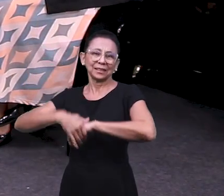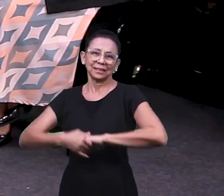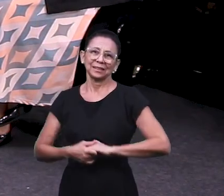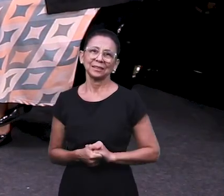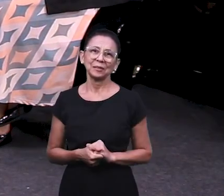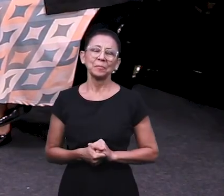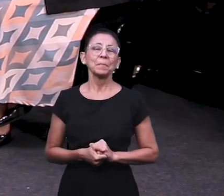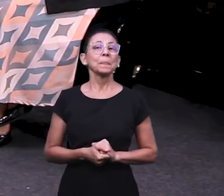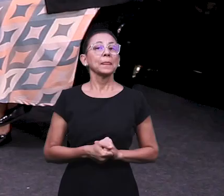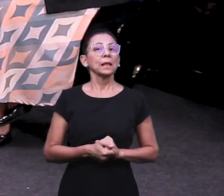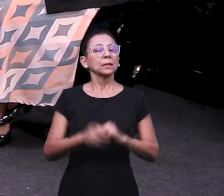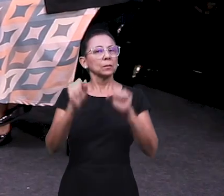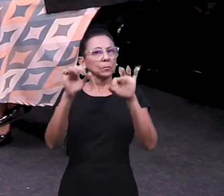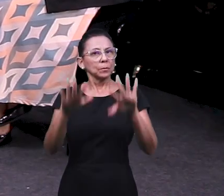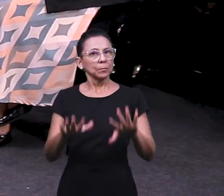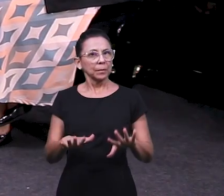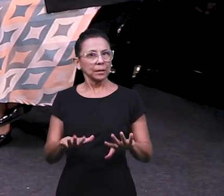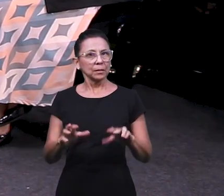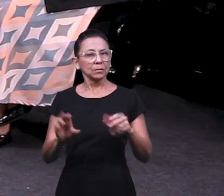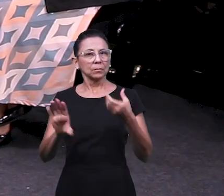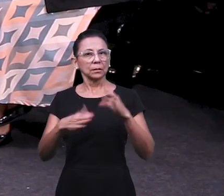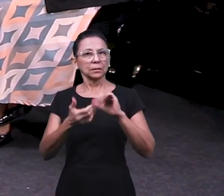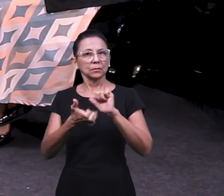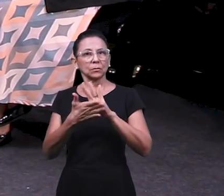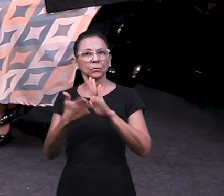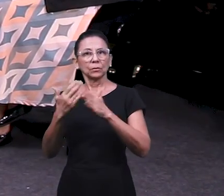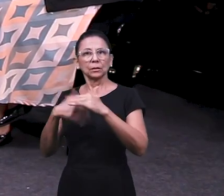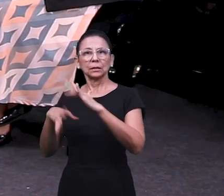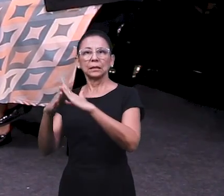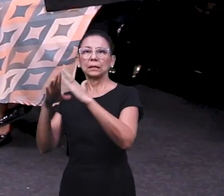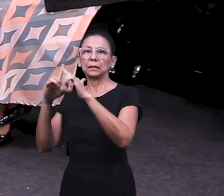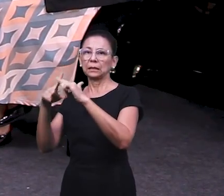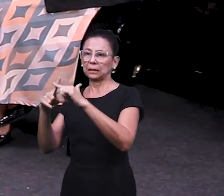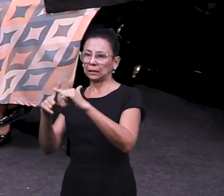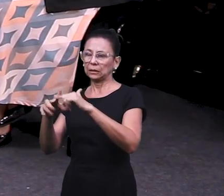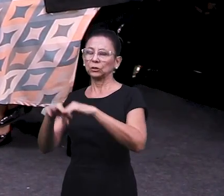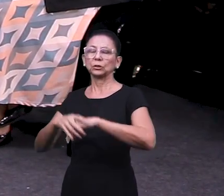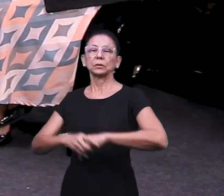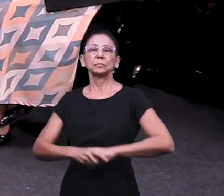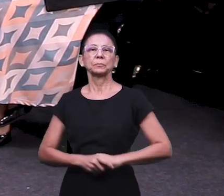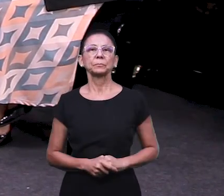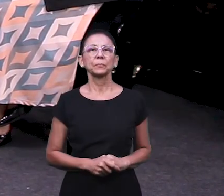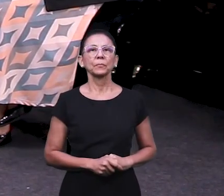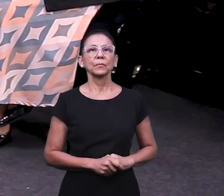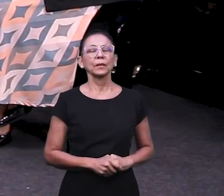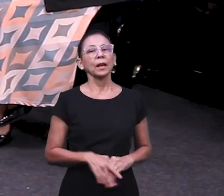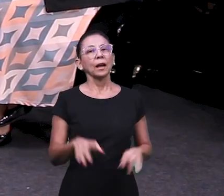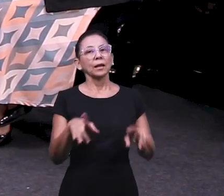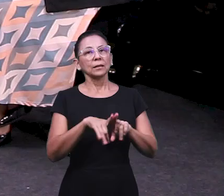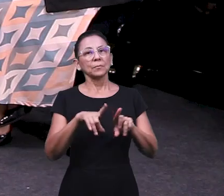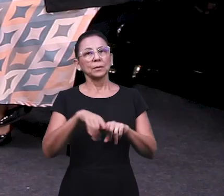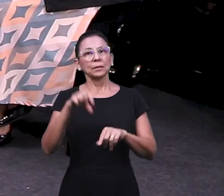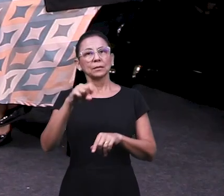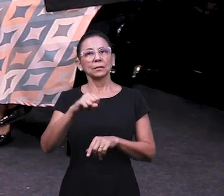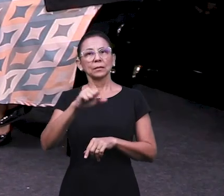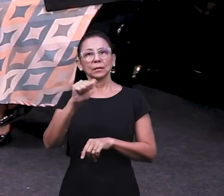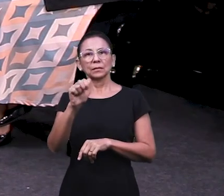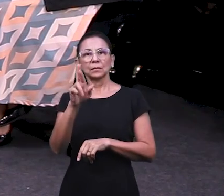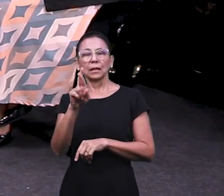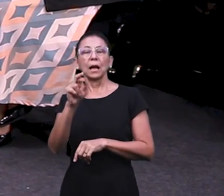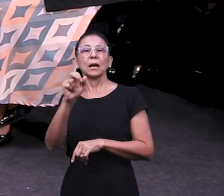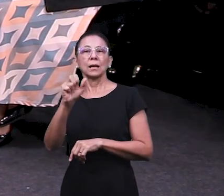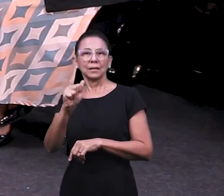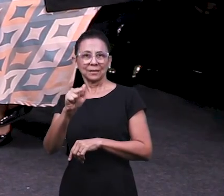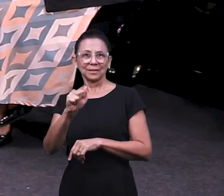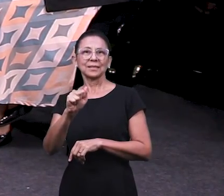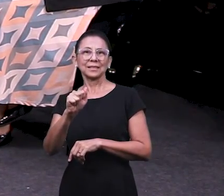irmã Sara e tem sido uma bênção esses hinos na igreja. Glória a Deus. Sarinha, Sara Azuri, que inclusive na Rádio Manaim é uma das professoras que dá aula